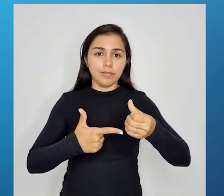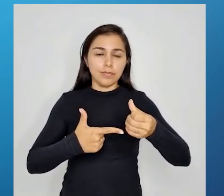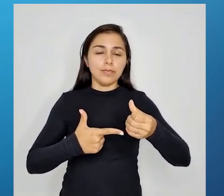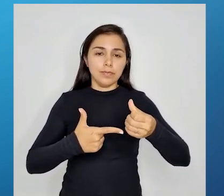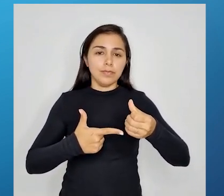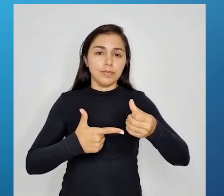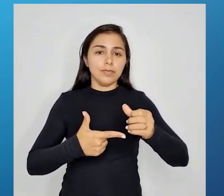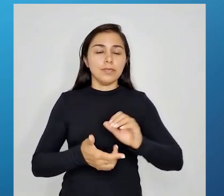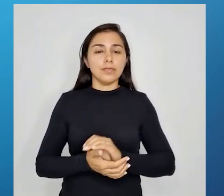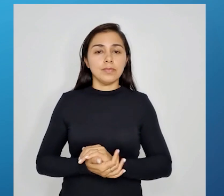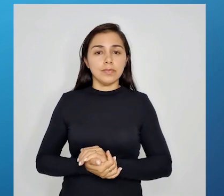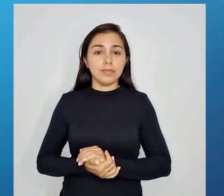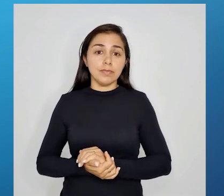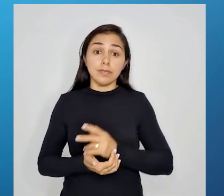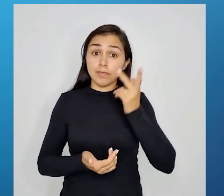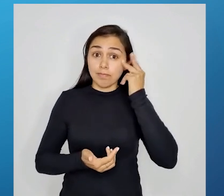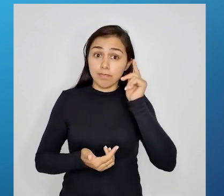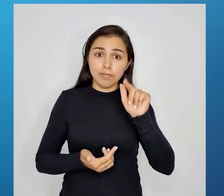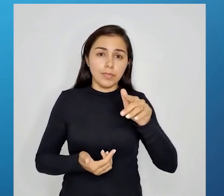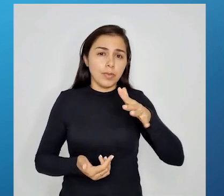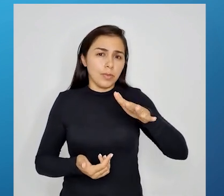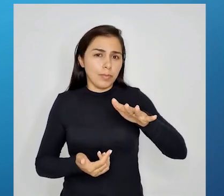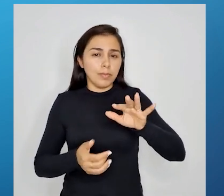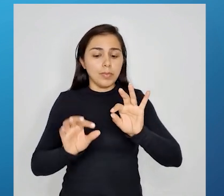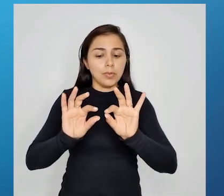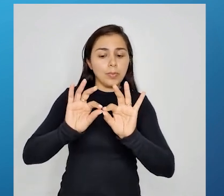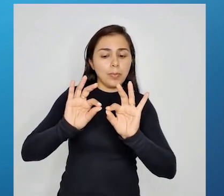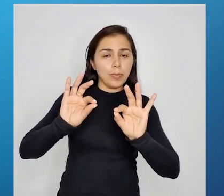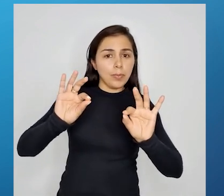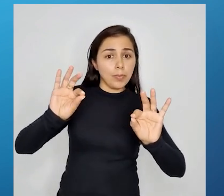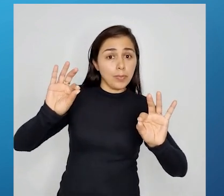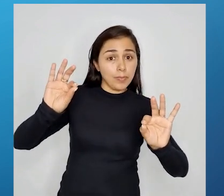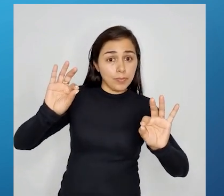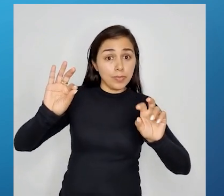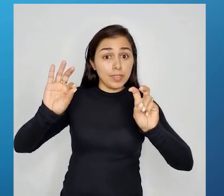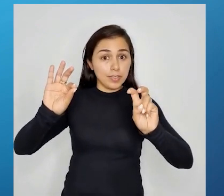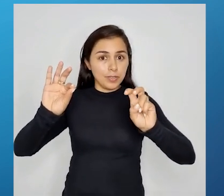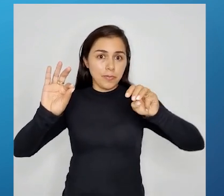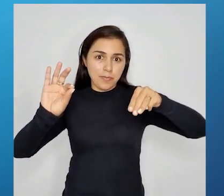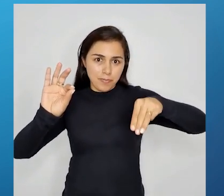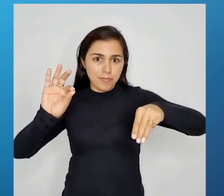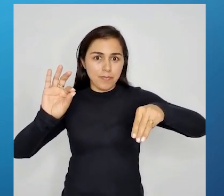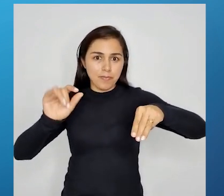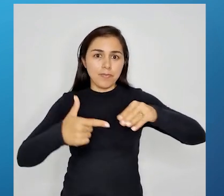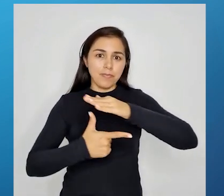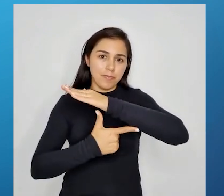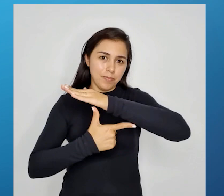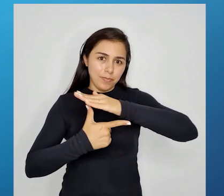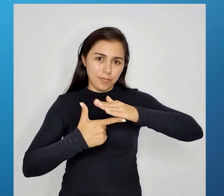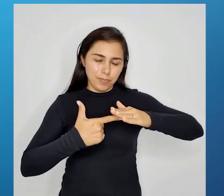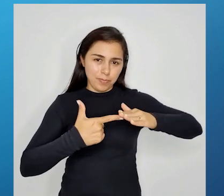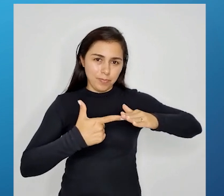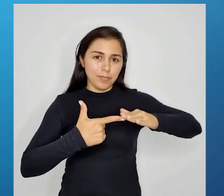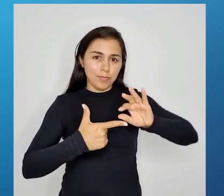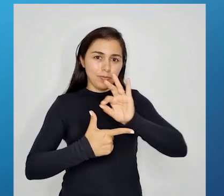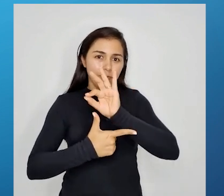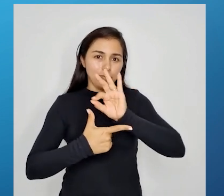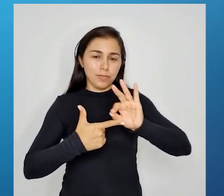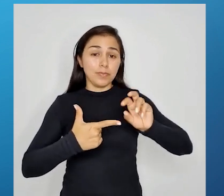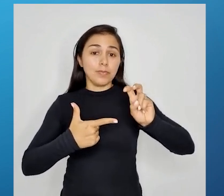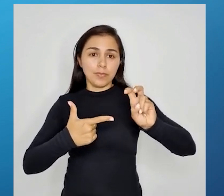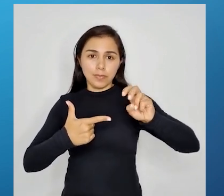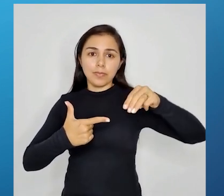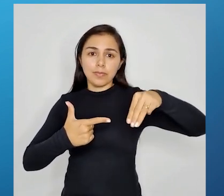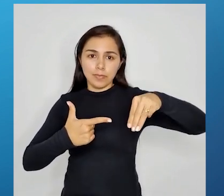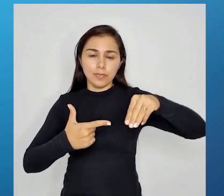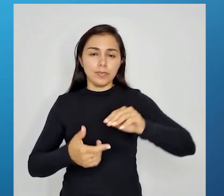4,9690264, e aí, aproximando, nós temos que essa rampa ela deve ser no mínimo de 5 metros, né? Utilizando aí essa